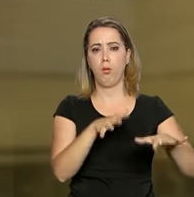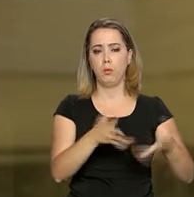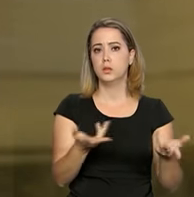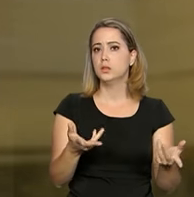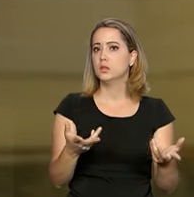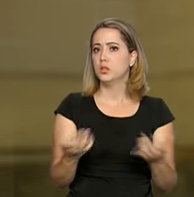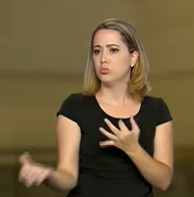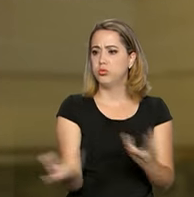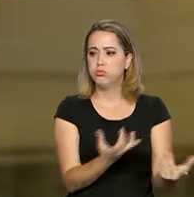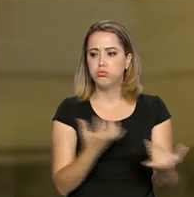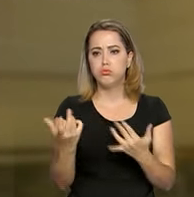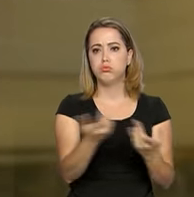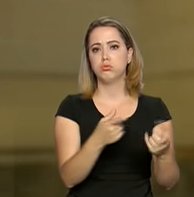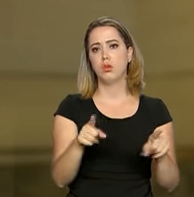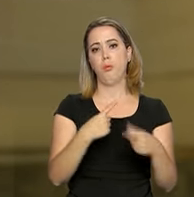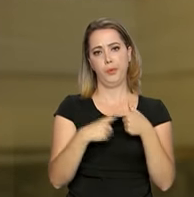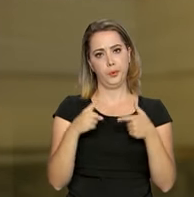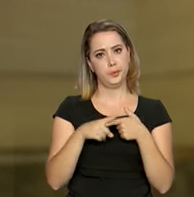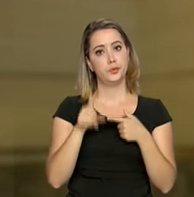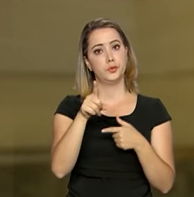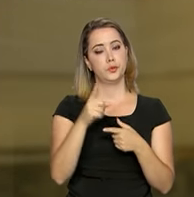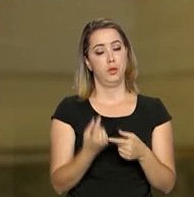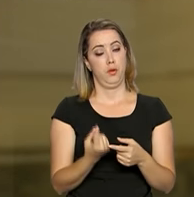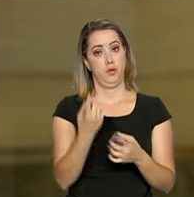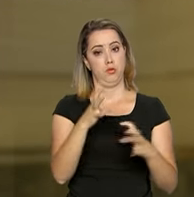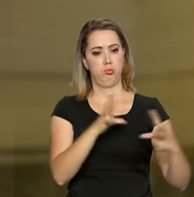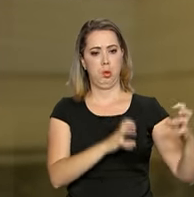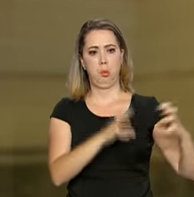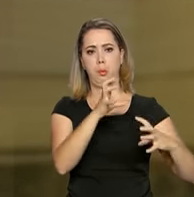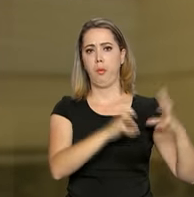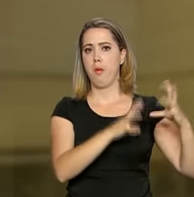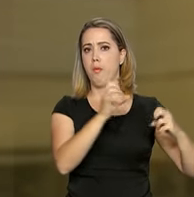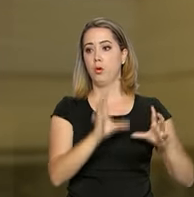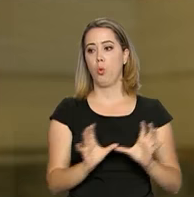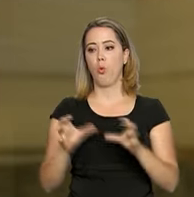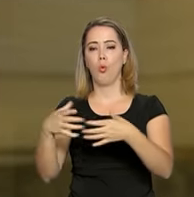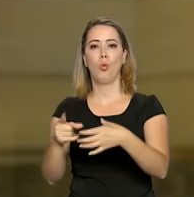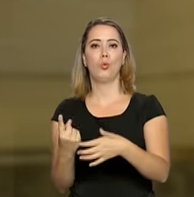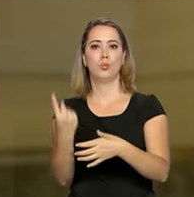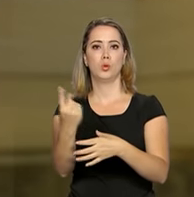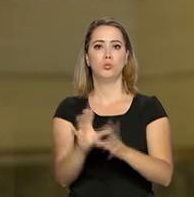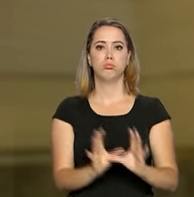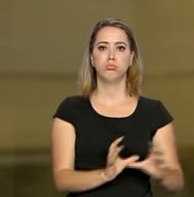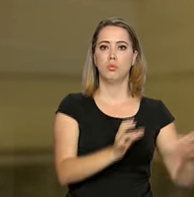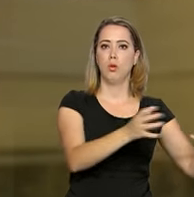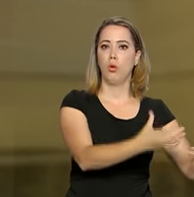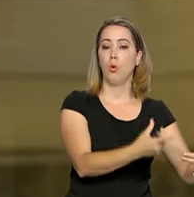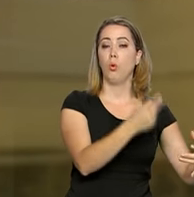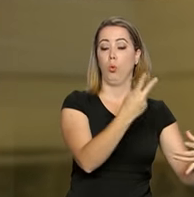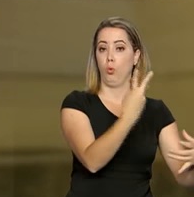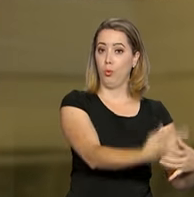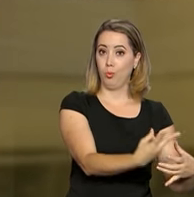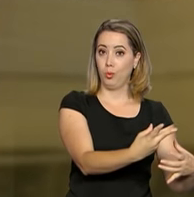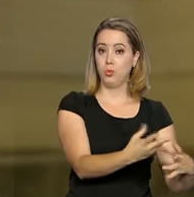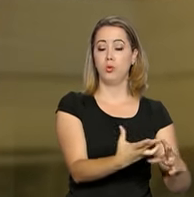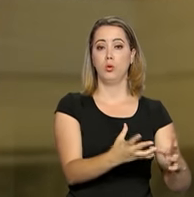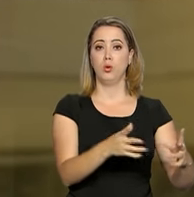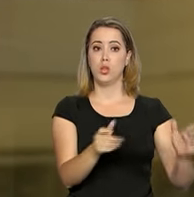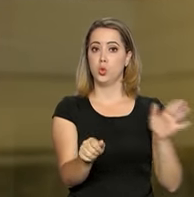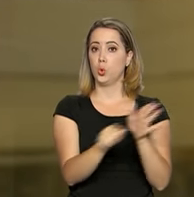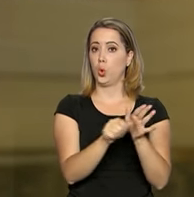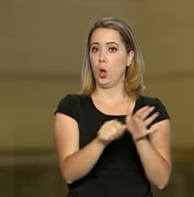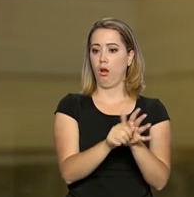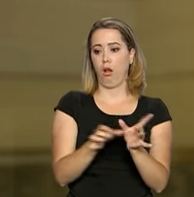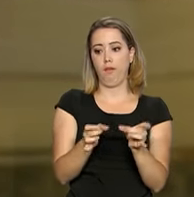Anísio Jobim foi uma briga entre facções rivais que disputam o domínio do tráfico de droga no